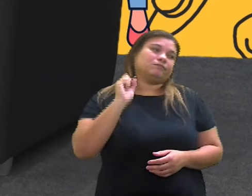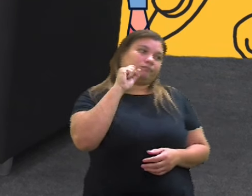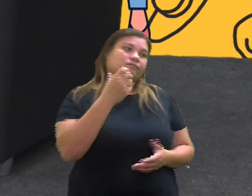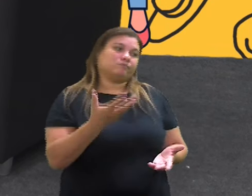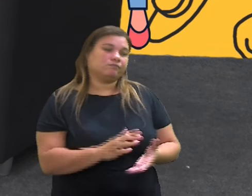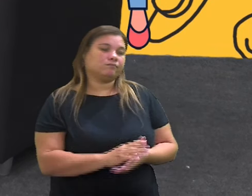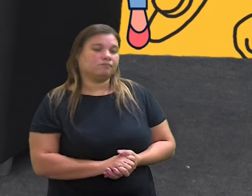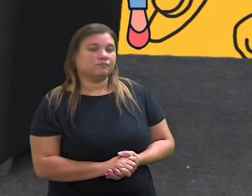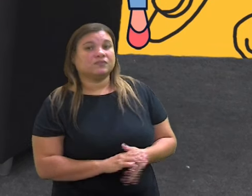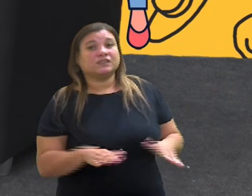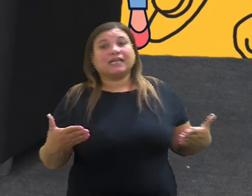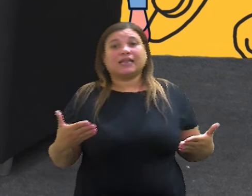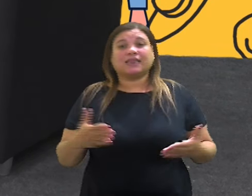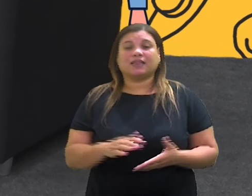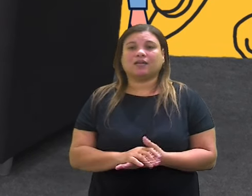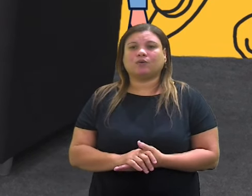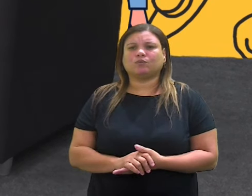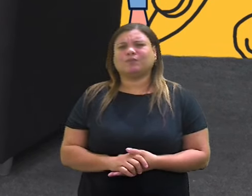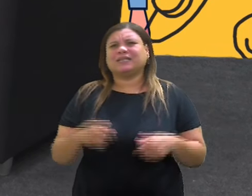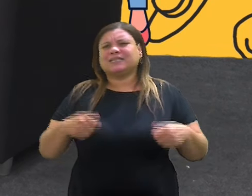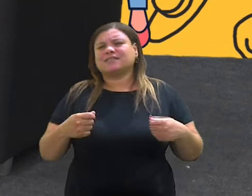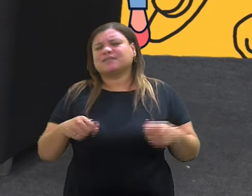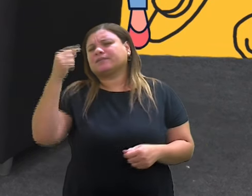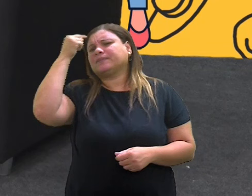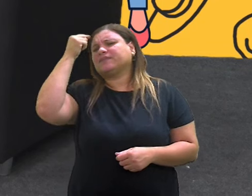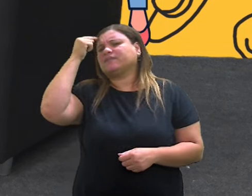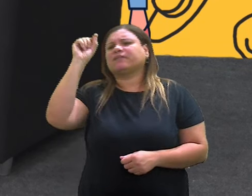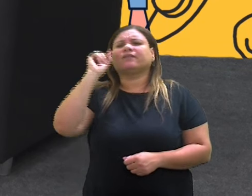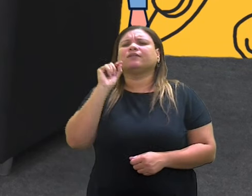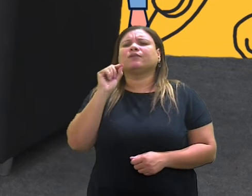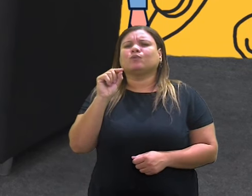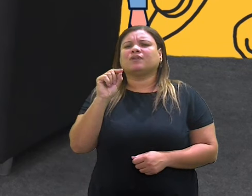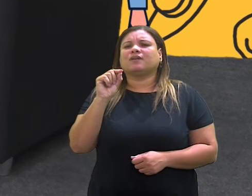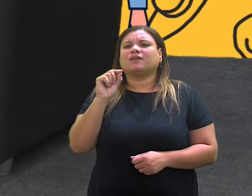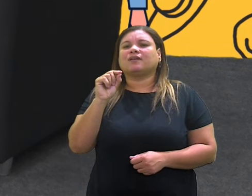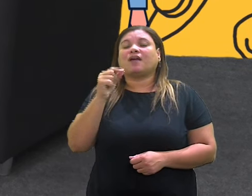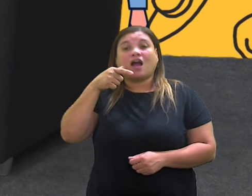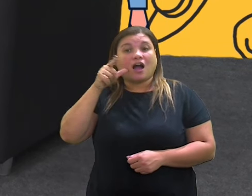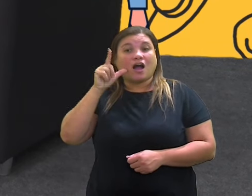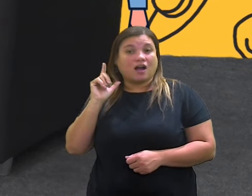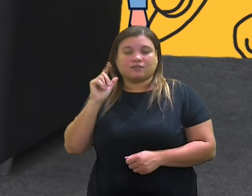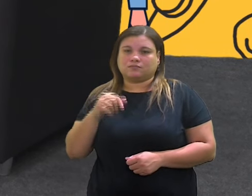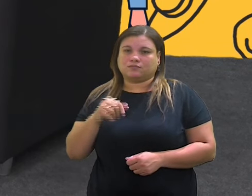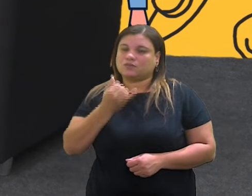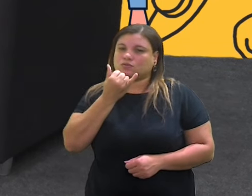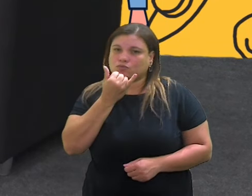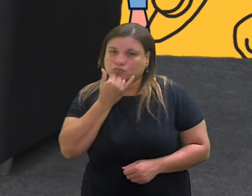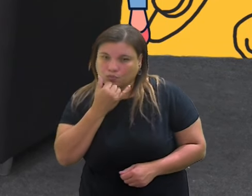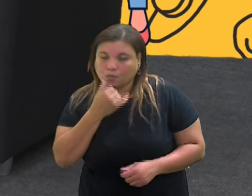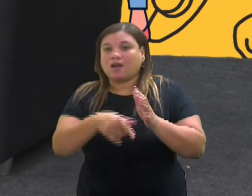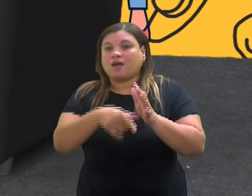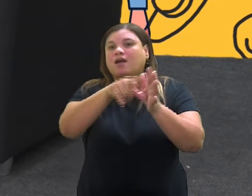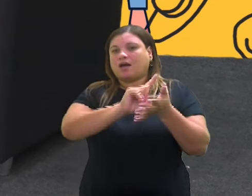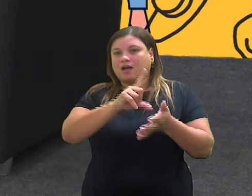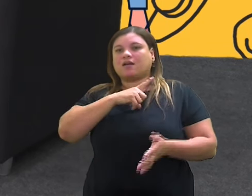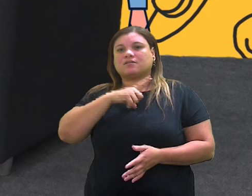seria preciso ter em mente antes de adquirir algum animal? O que eu sempre falo é que a pessoa, primeiramente, não basta